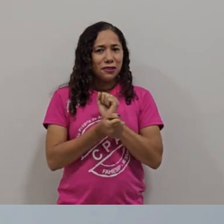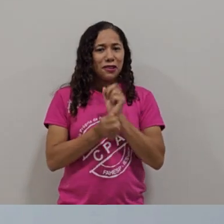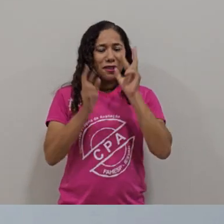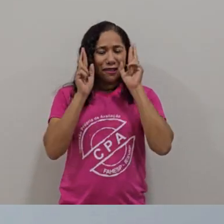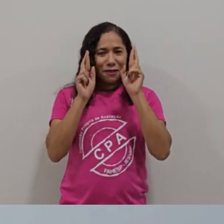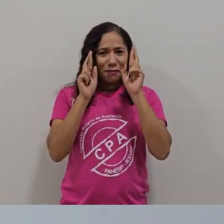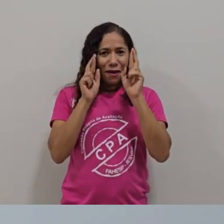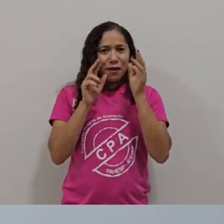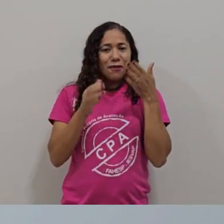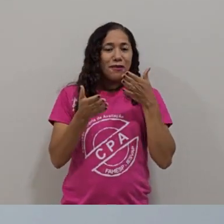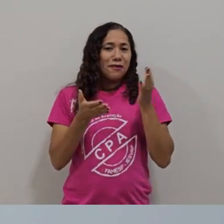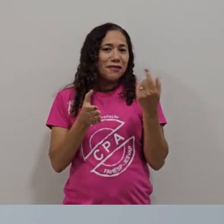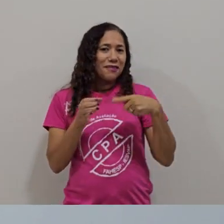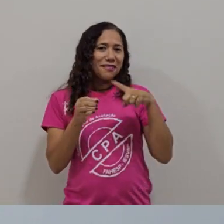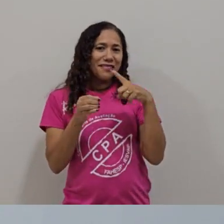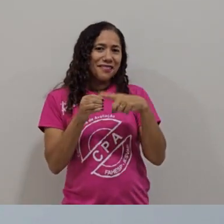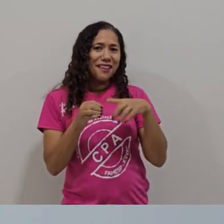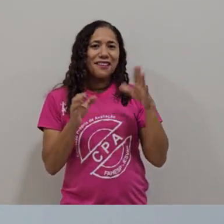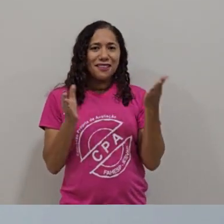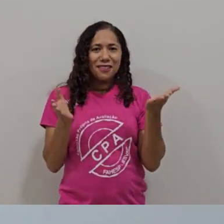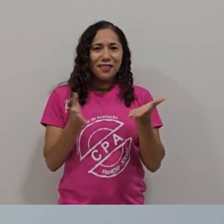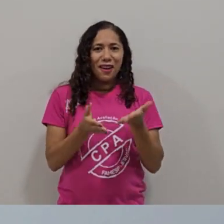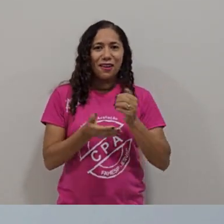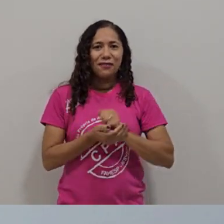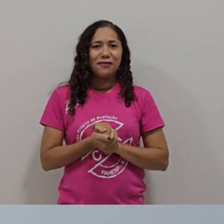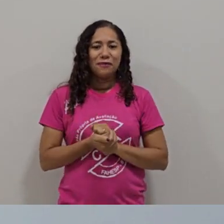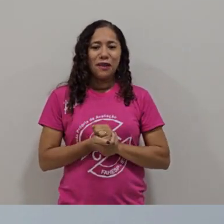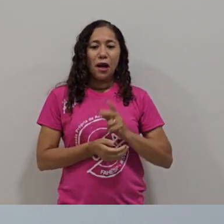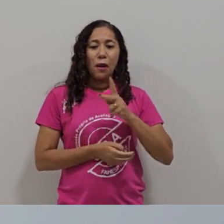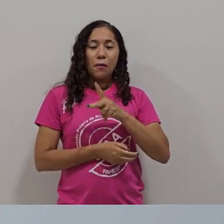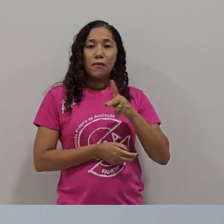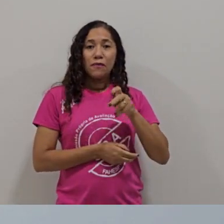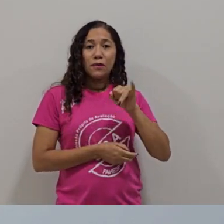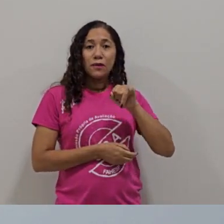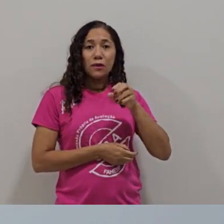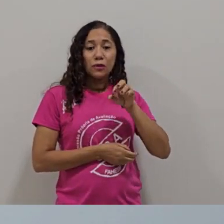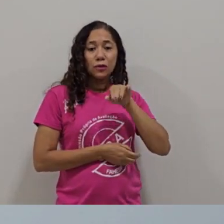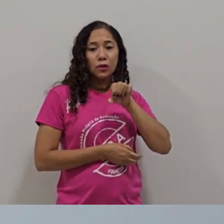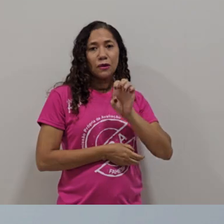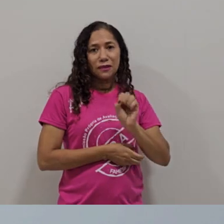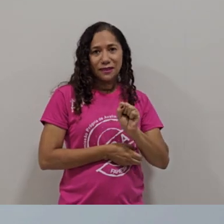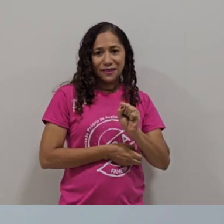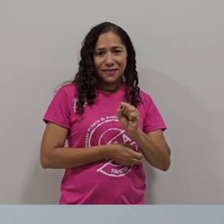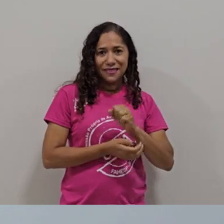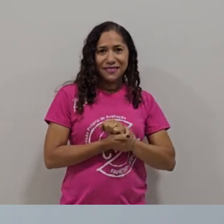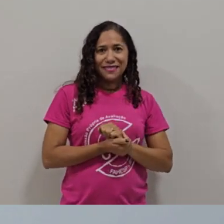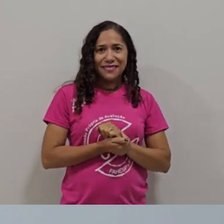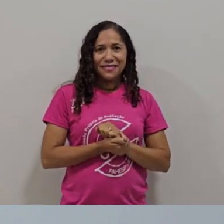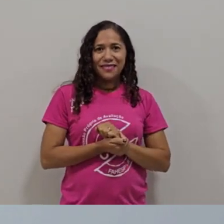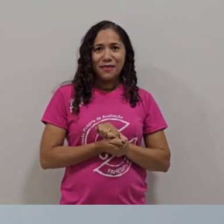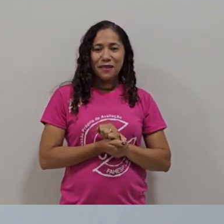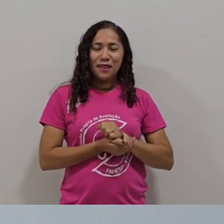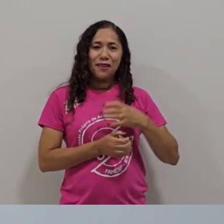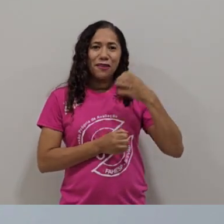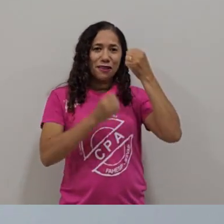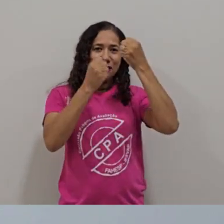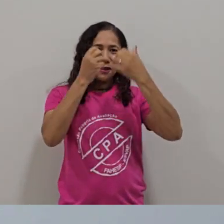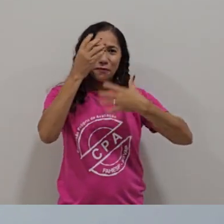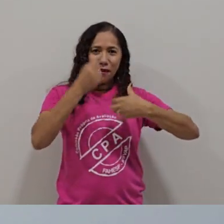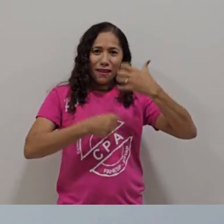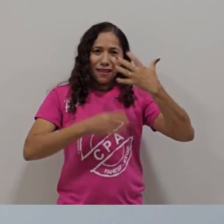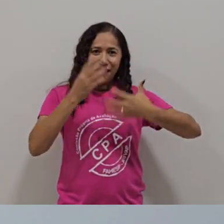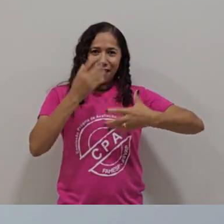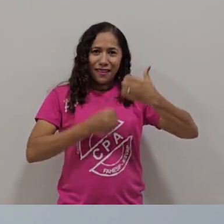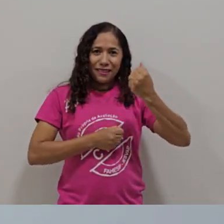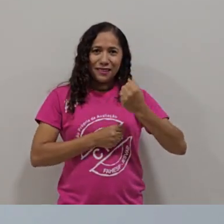iluminação melhor chegue logo. E, bem, eu sou o José. E eu sou o Davi. E vamos começar mais aqui um Vadcast. O episódio de